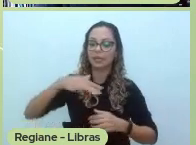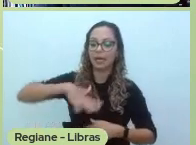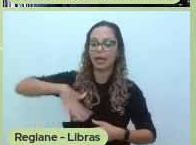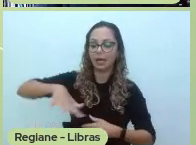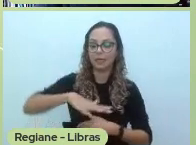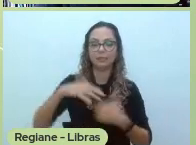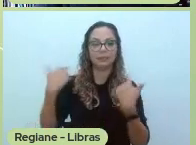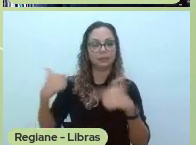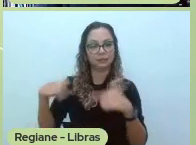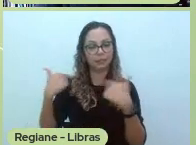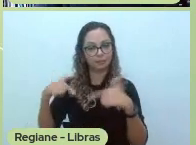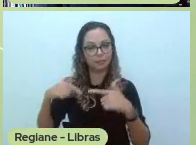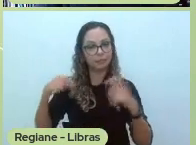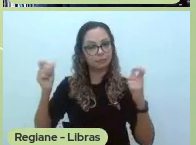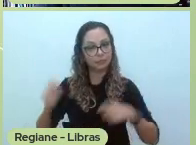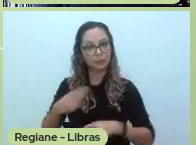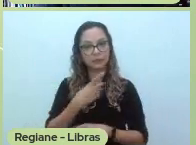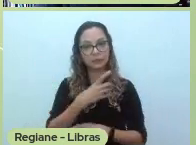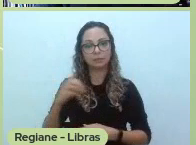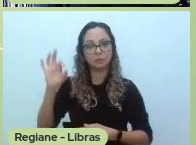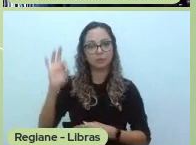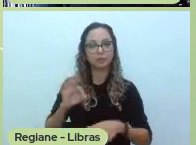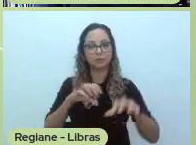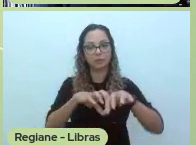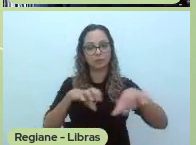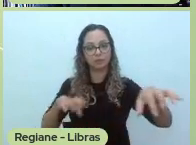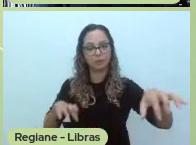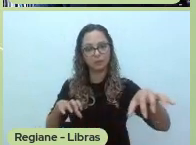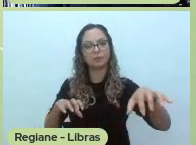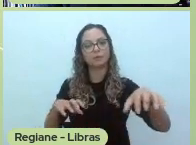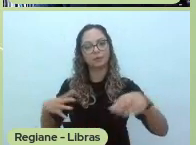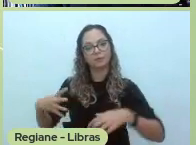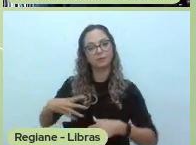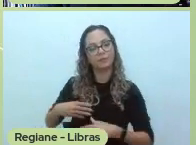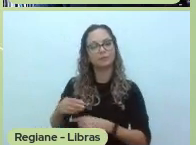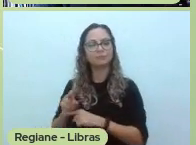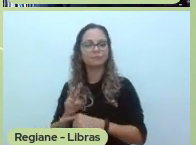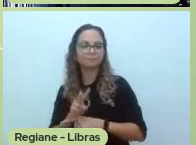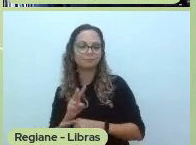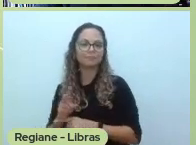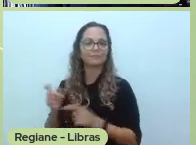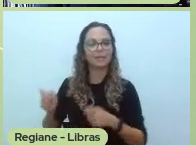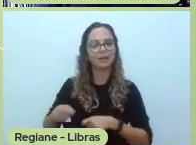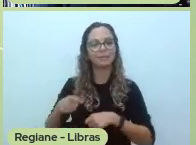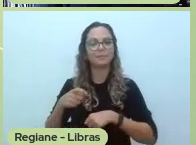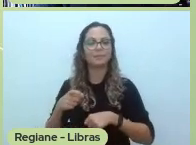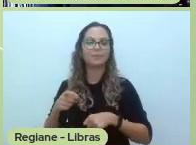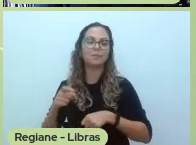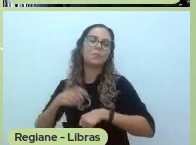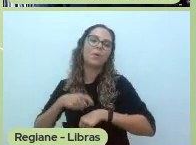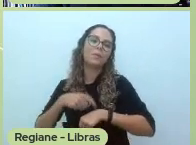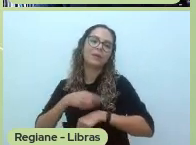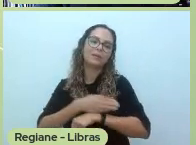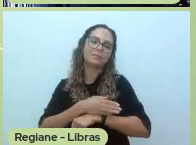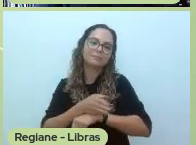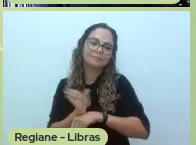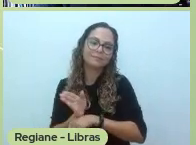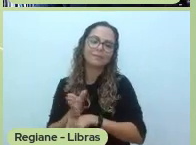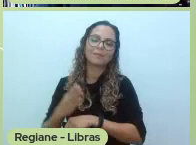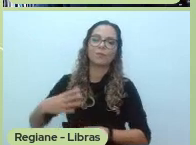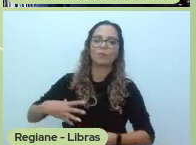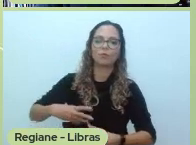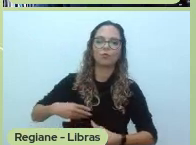híbrido de trabalho. Isso também para que possa apoiar no momento em que normalmente ainda acontece a amamentação. Então, como eu falei, são